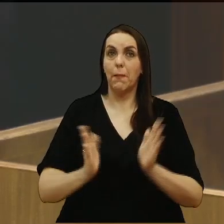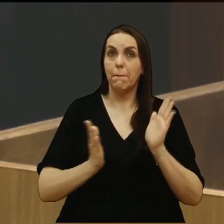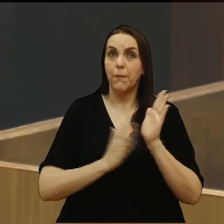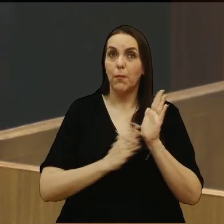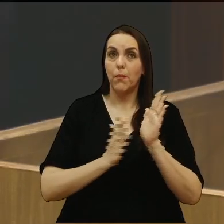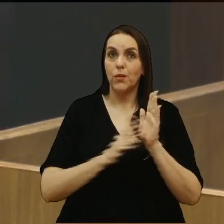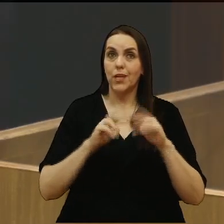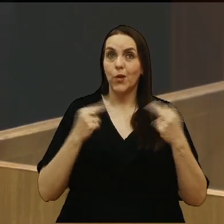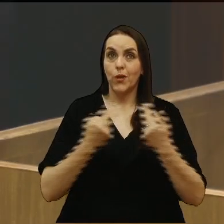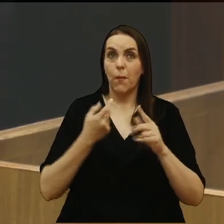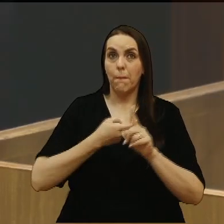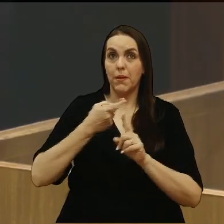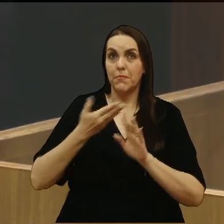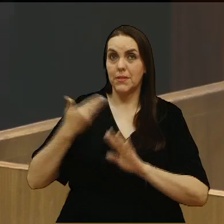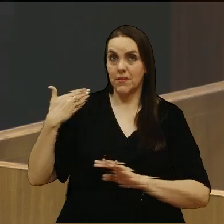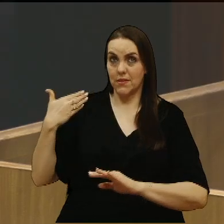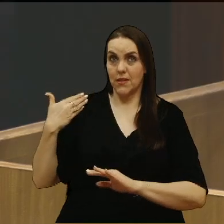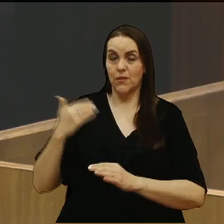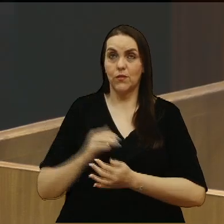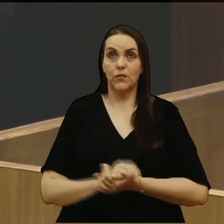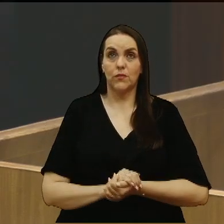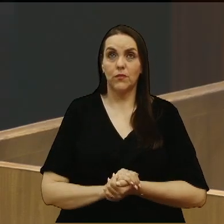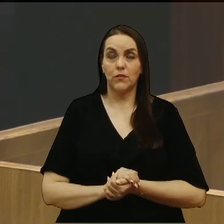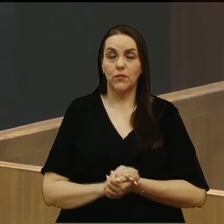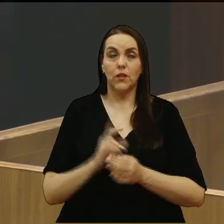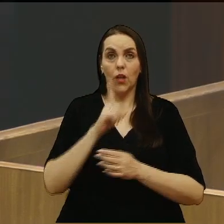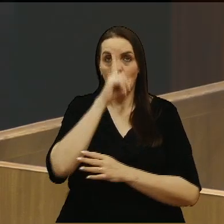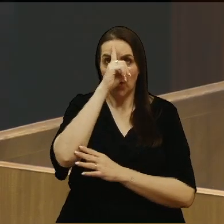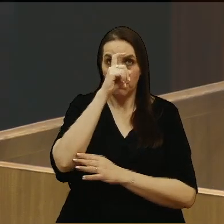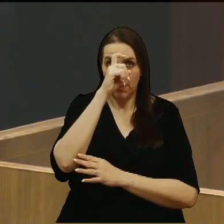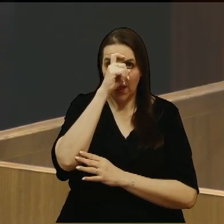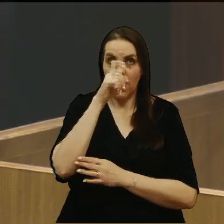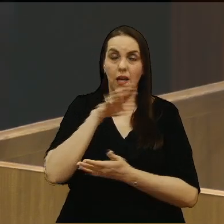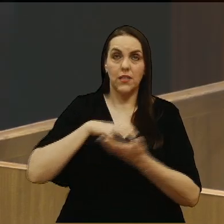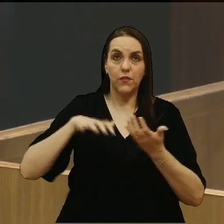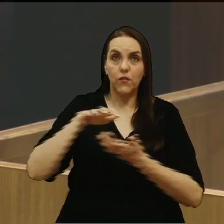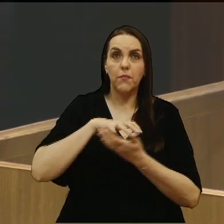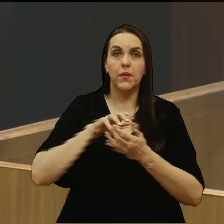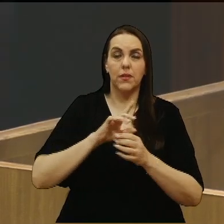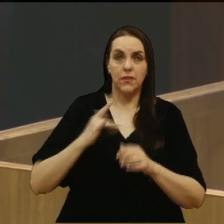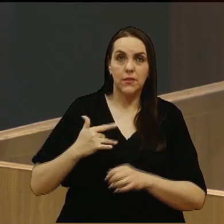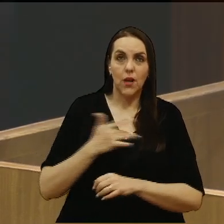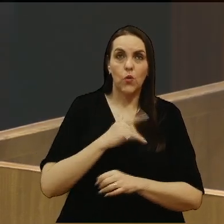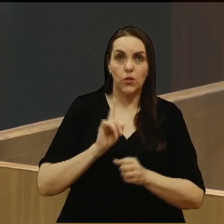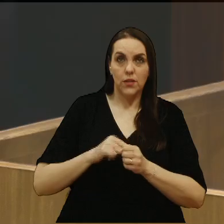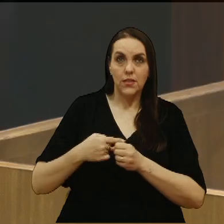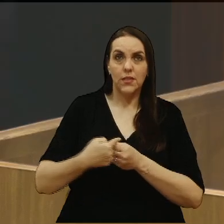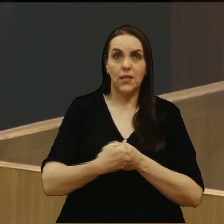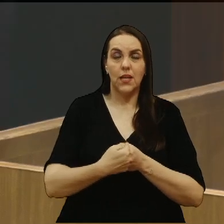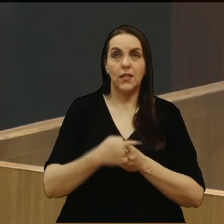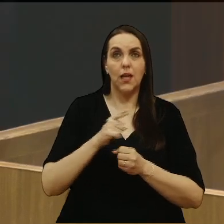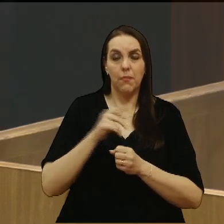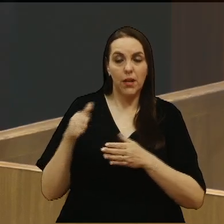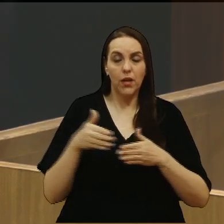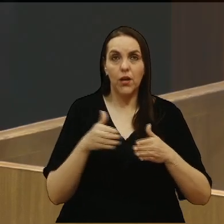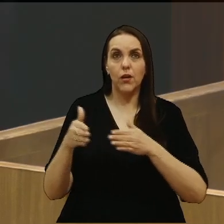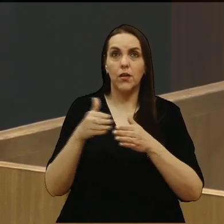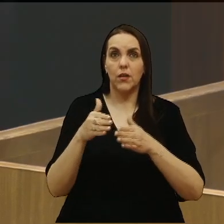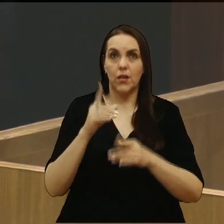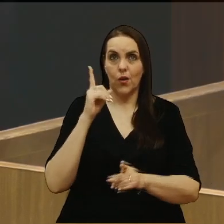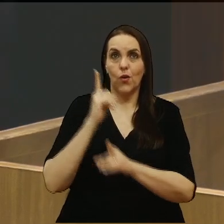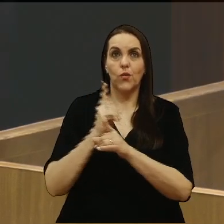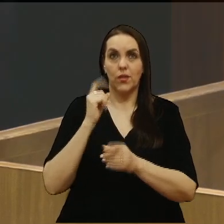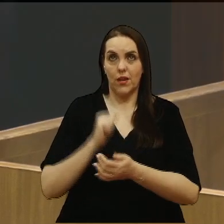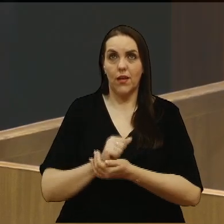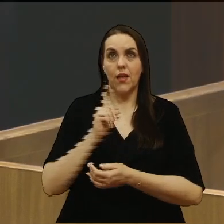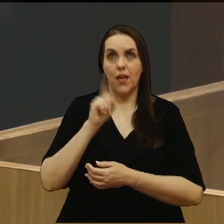isso no mês passado, com os hospitais, os envolvidos da saúde do município, é para achar um caminho e um meio. E